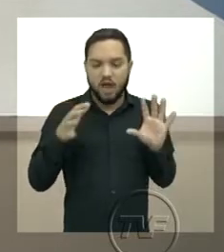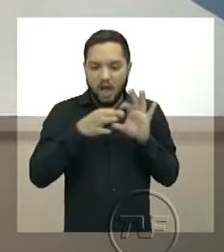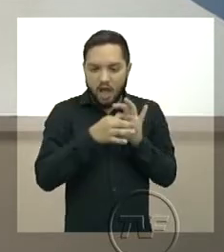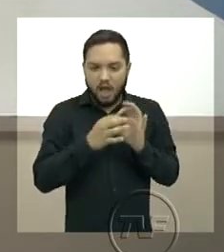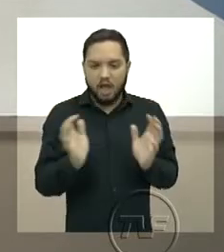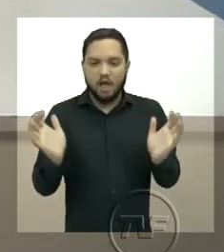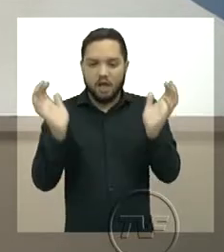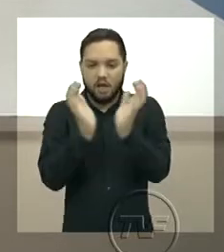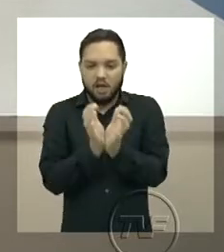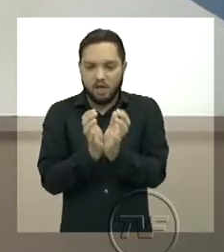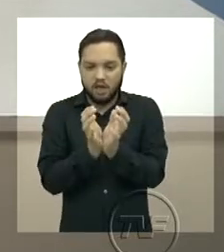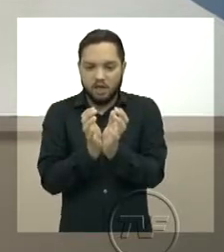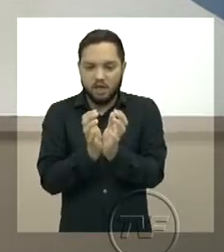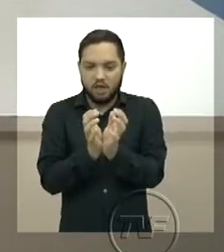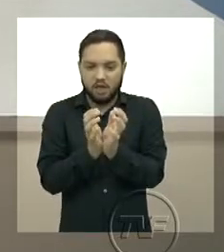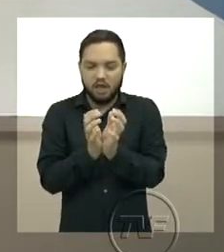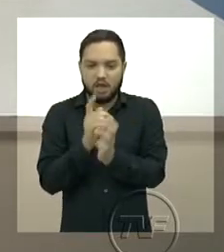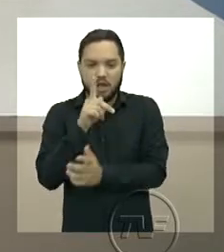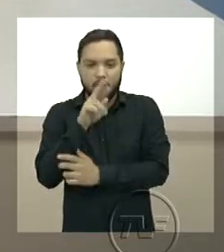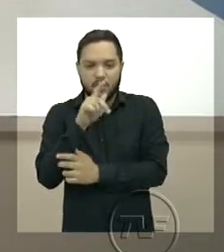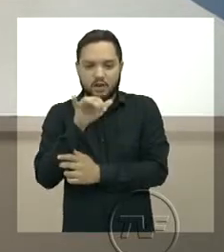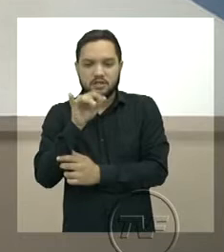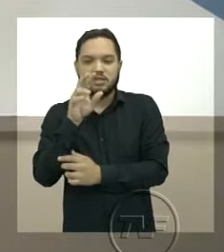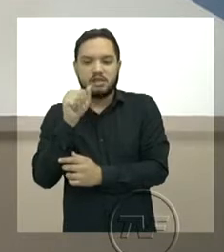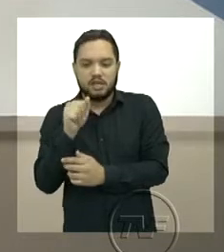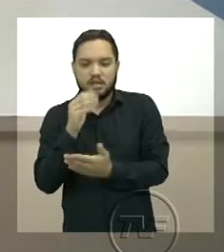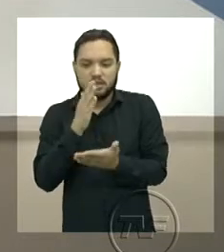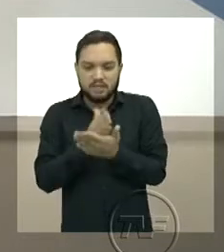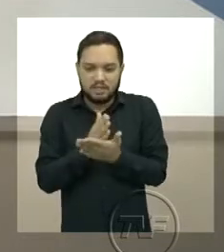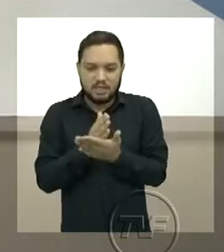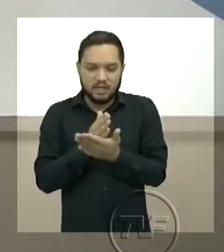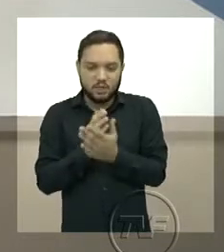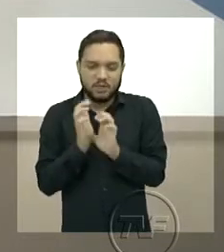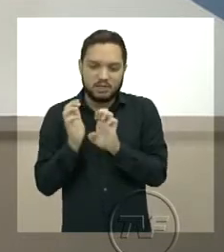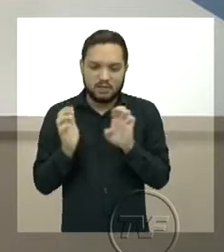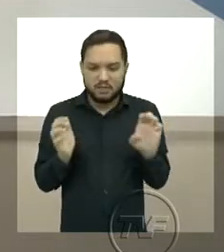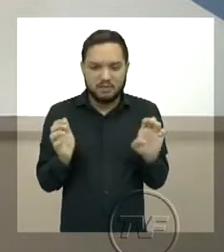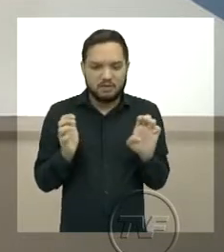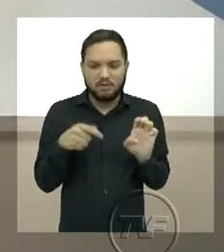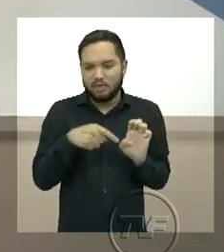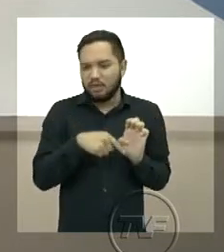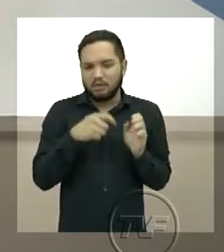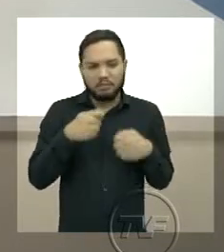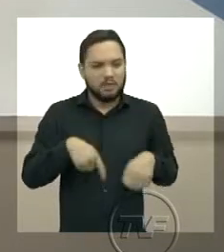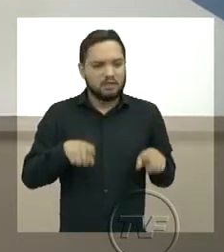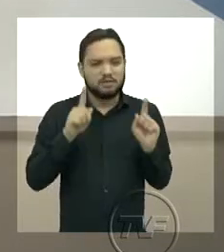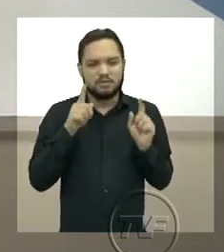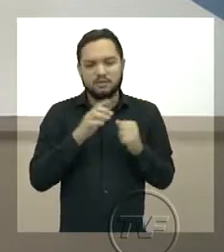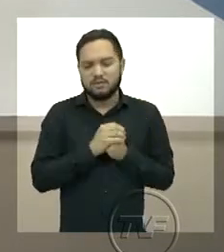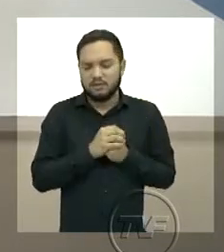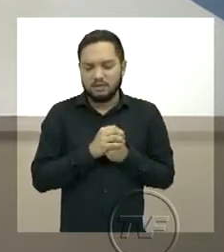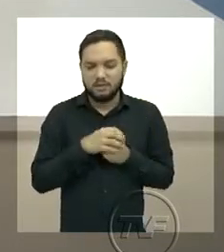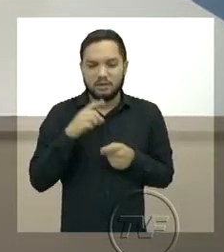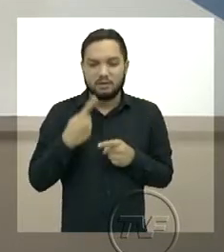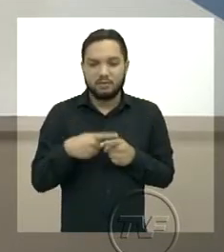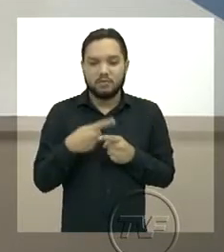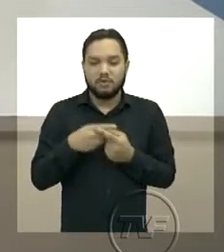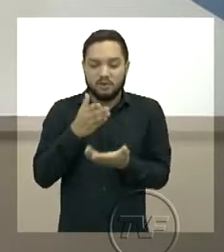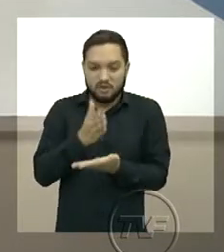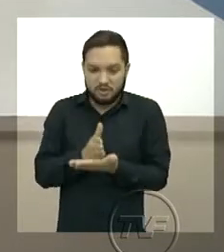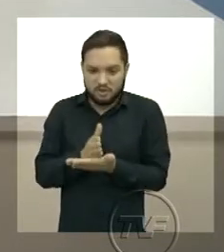segmentos progressistas, de forças de centro-esquerda, eu acho que é perca de tempo. Porque eu acho que existe um